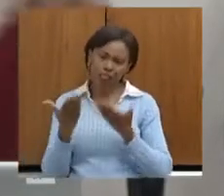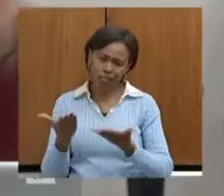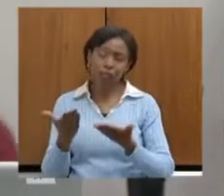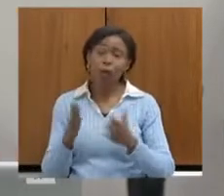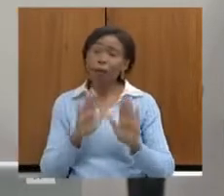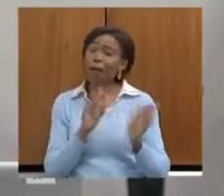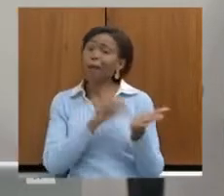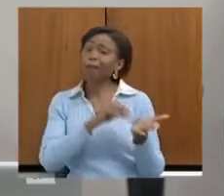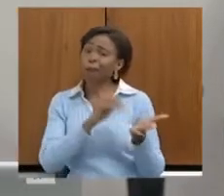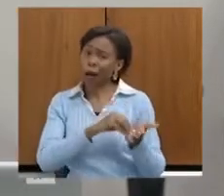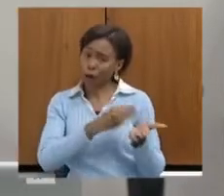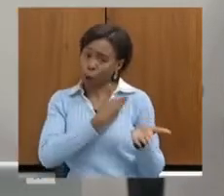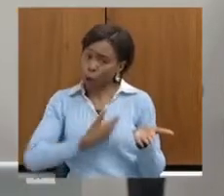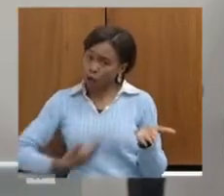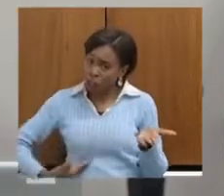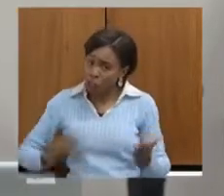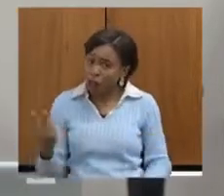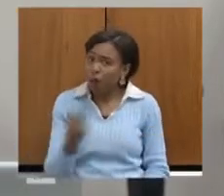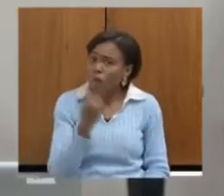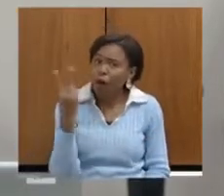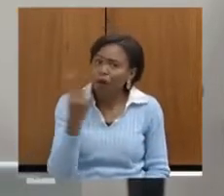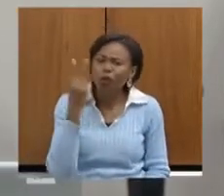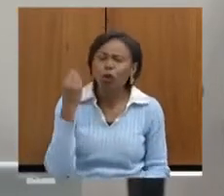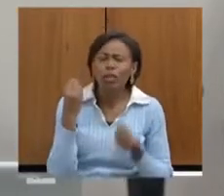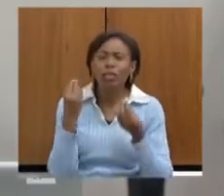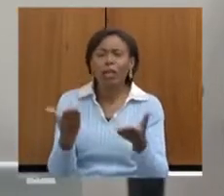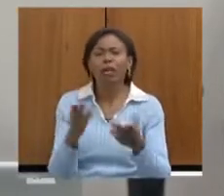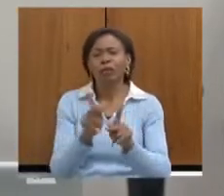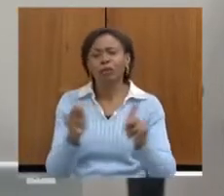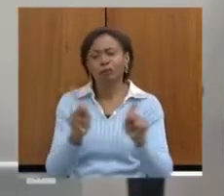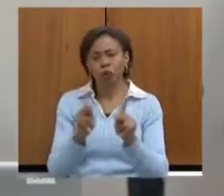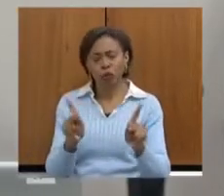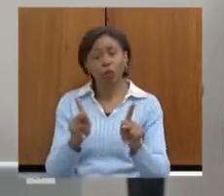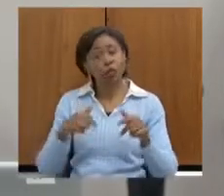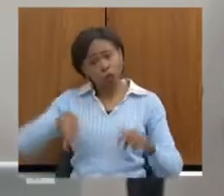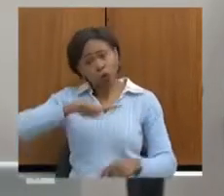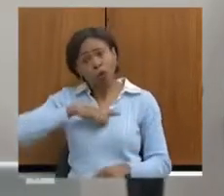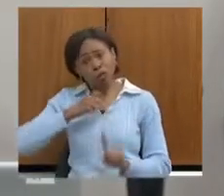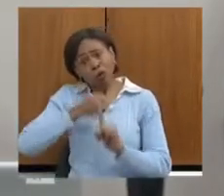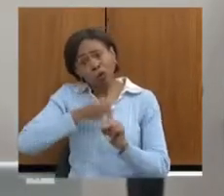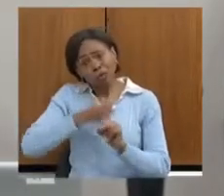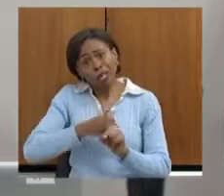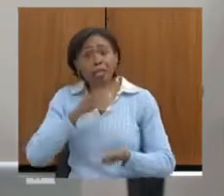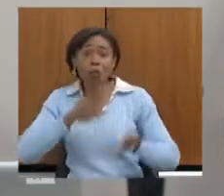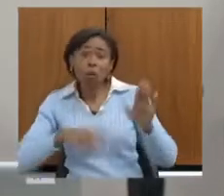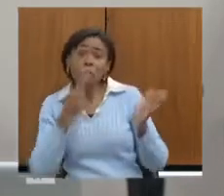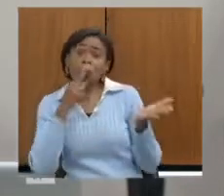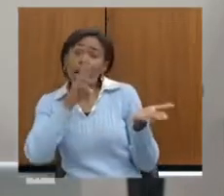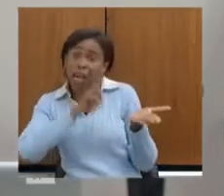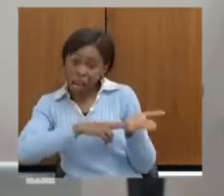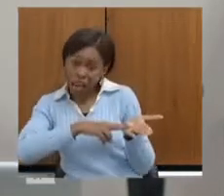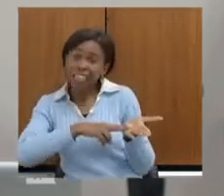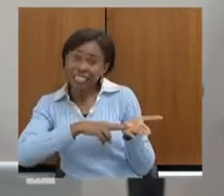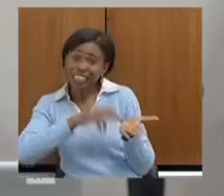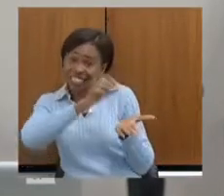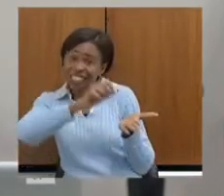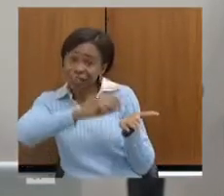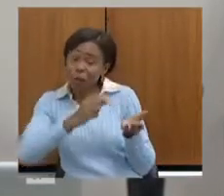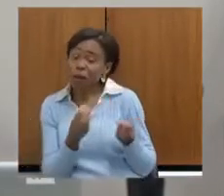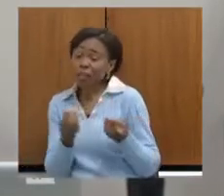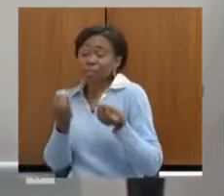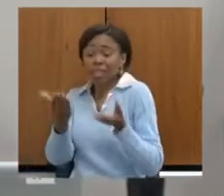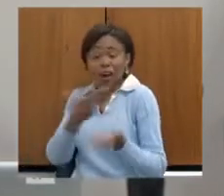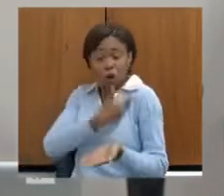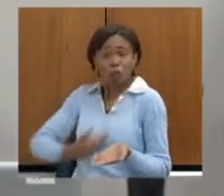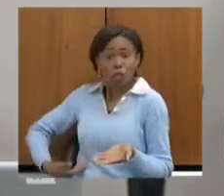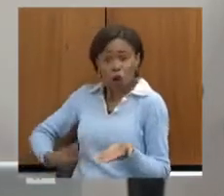coisa o governo valorizar as nossas professoras por isso também nós vamos lutar quem sabe a gente não escreve umas cartinhas para o governador valoriza a nossa